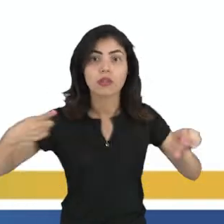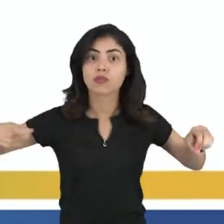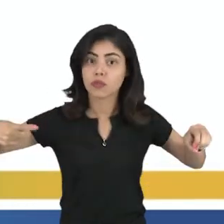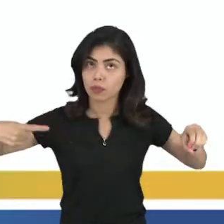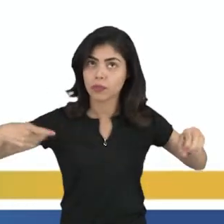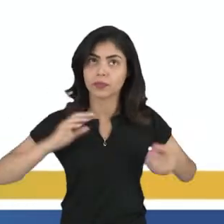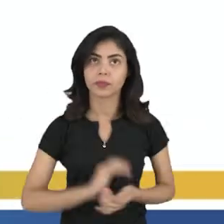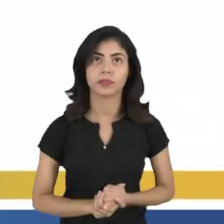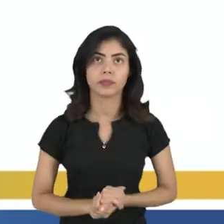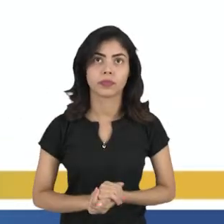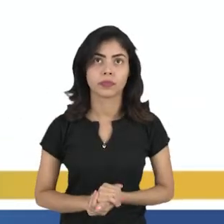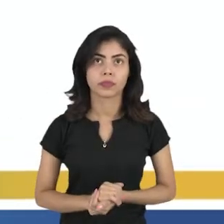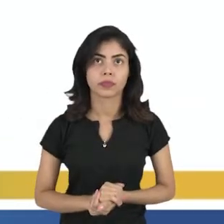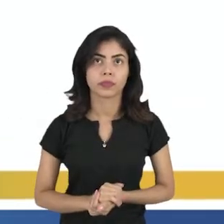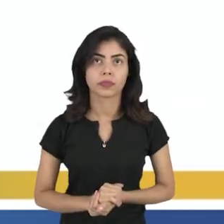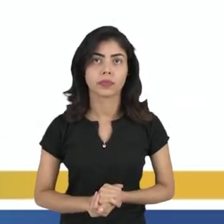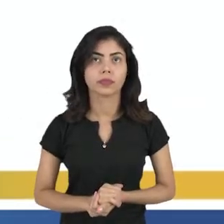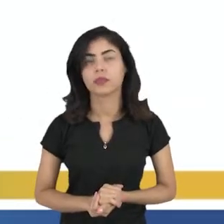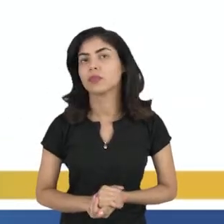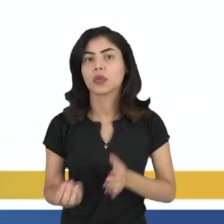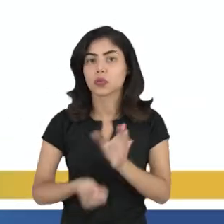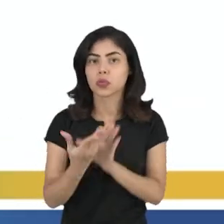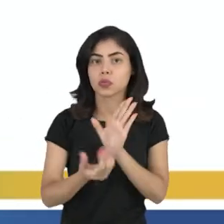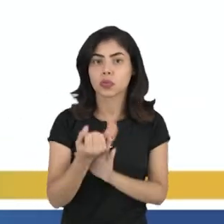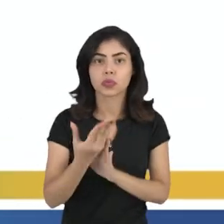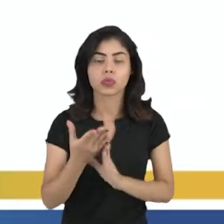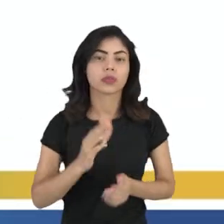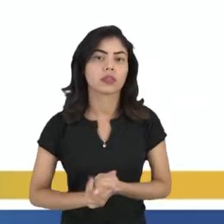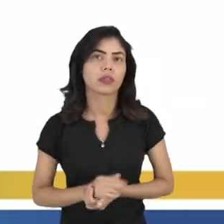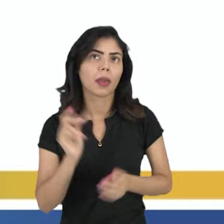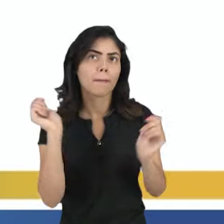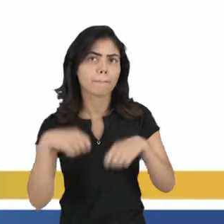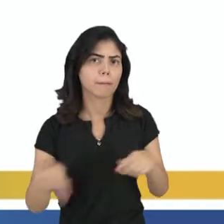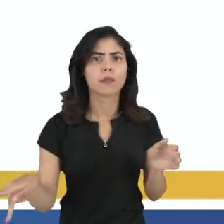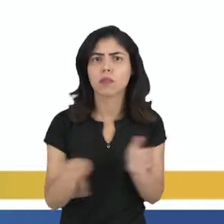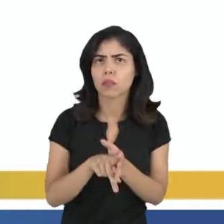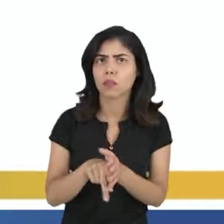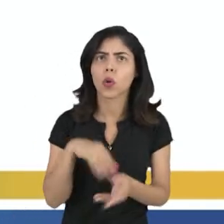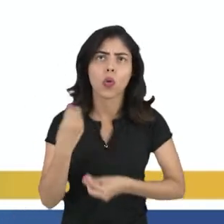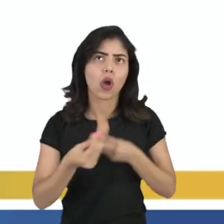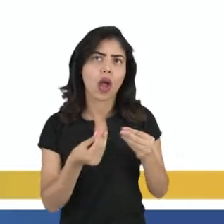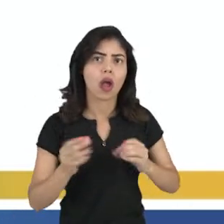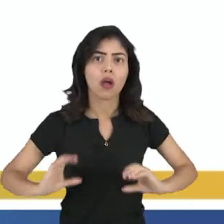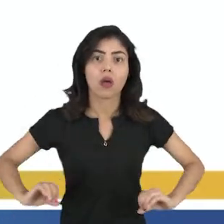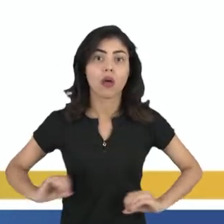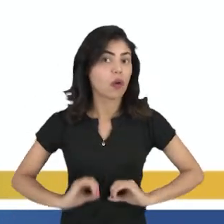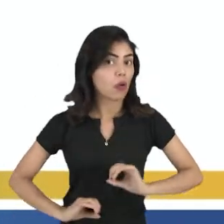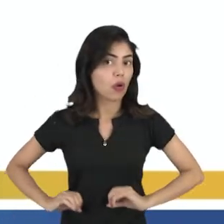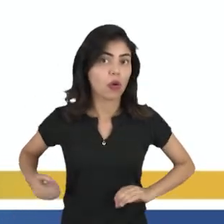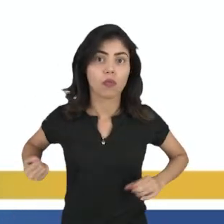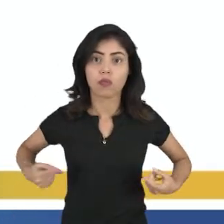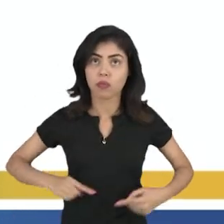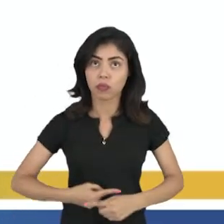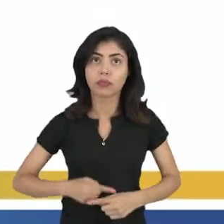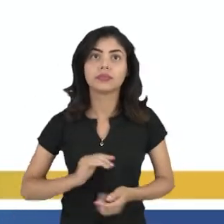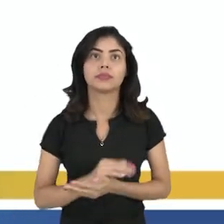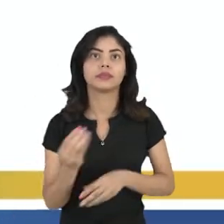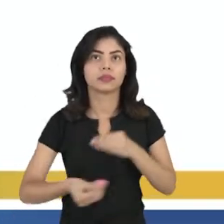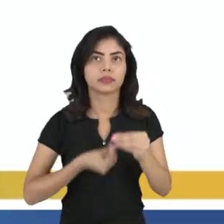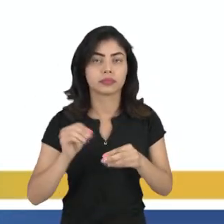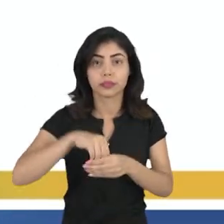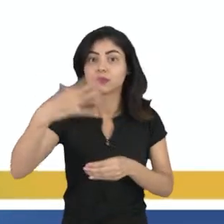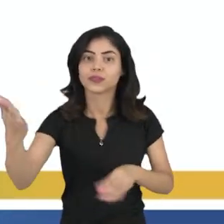pela produção do óvulo. Ele é constituído tanto por órgãos internos como por